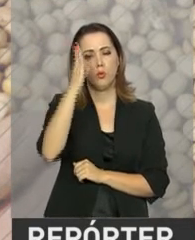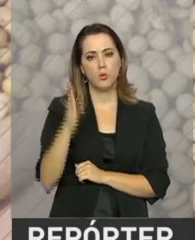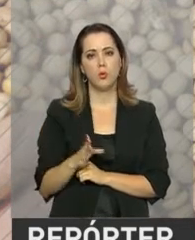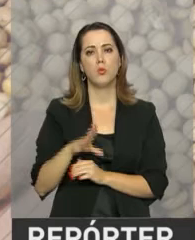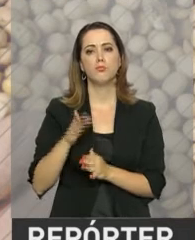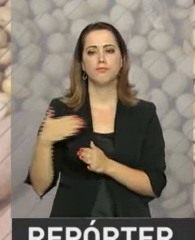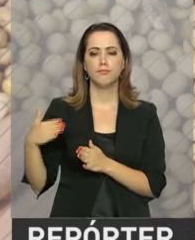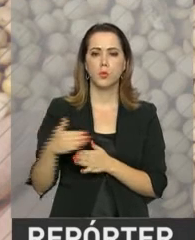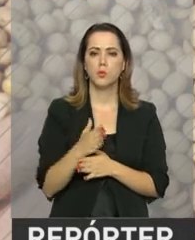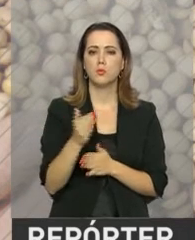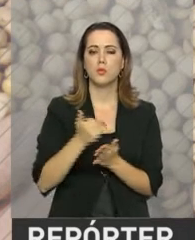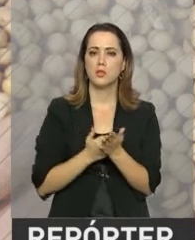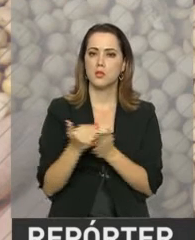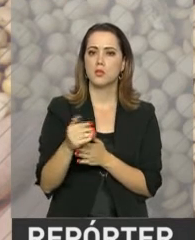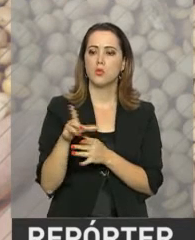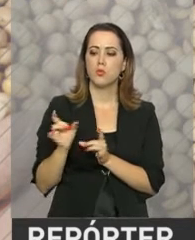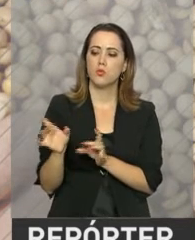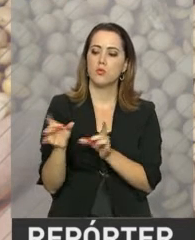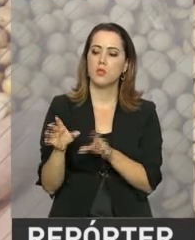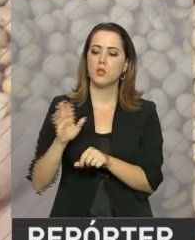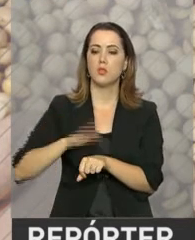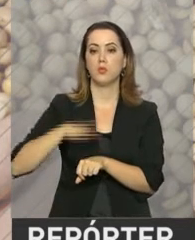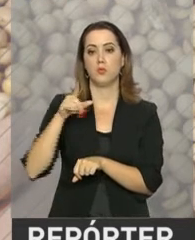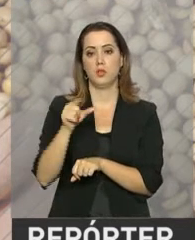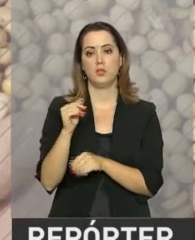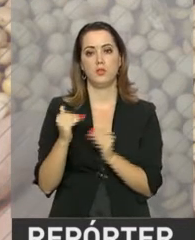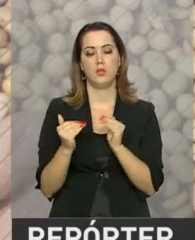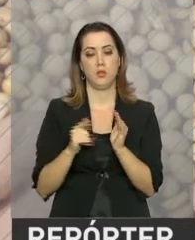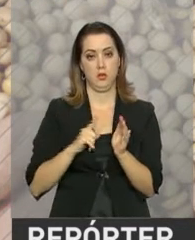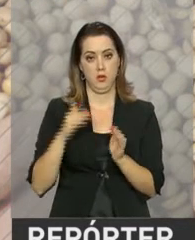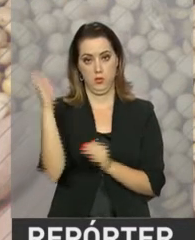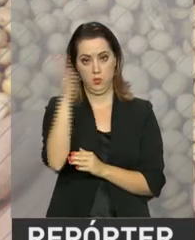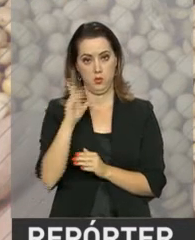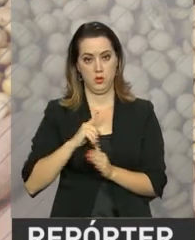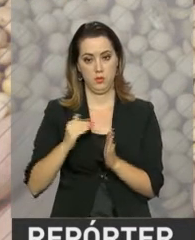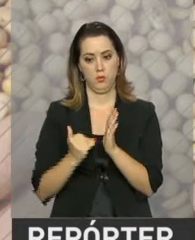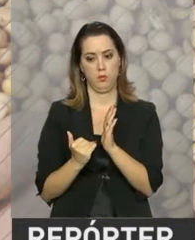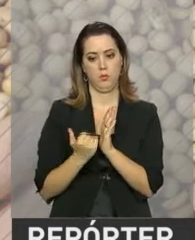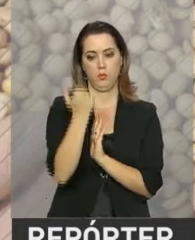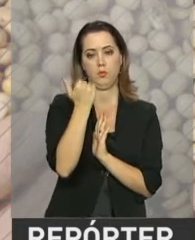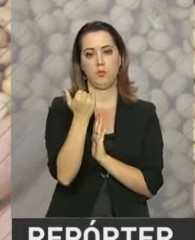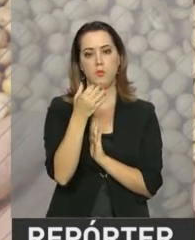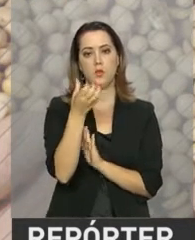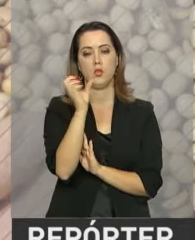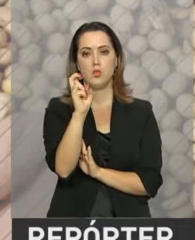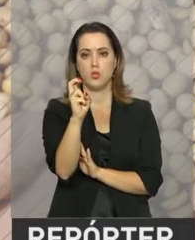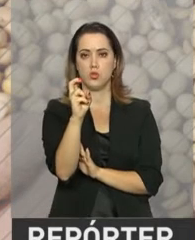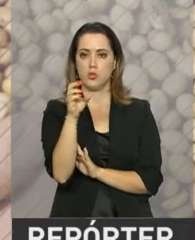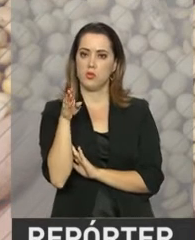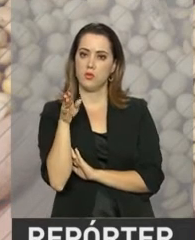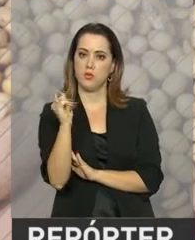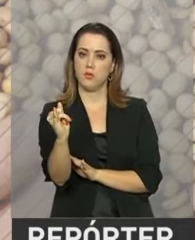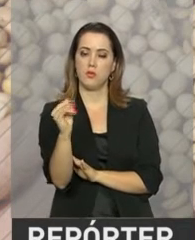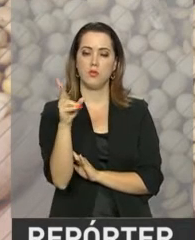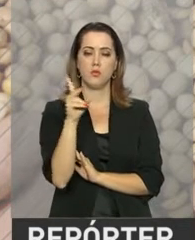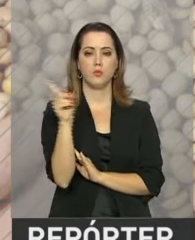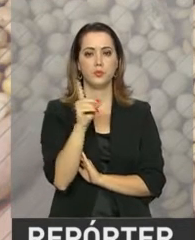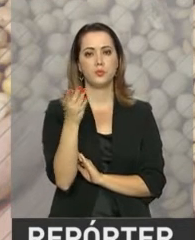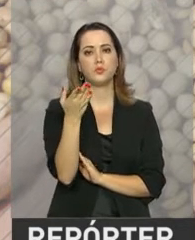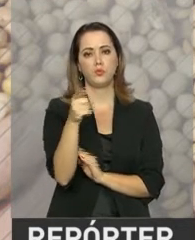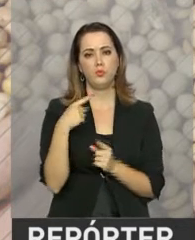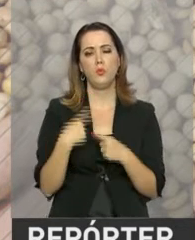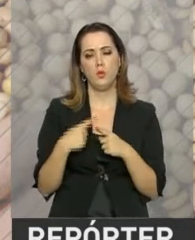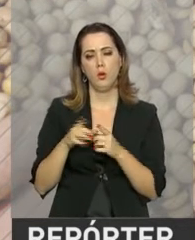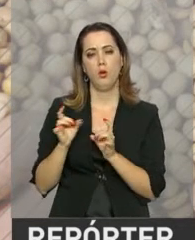segue exportando mais só no ano passado um superávit de quase cinco Bilhões de Dólares principalmente em função